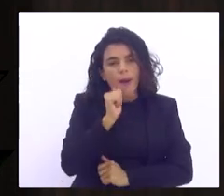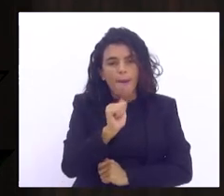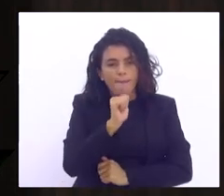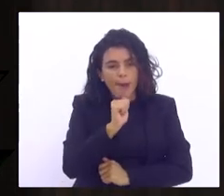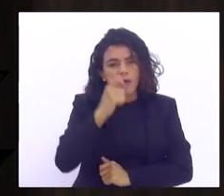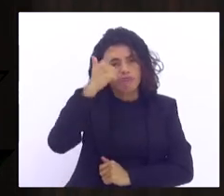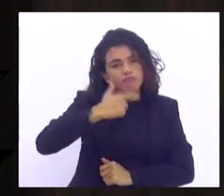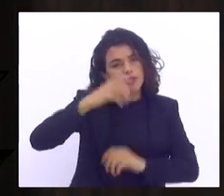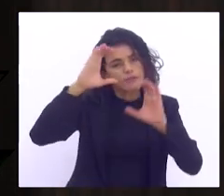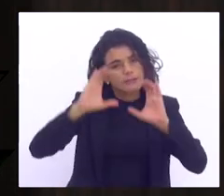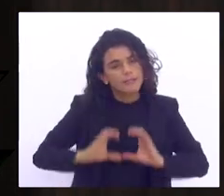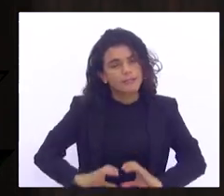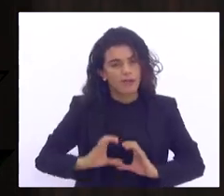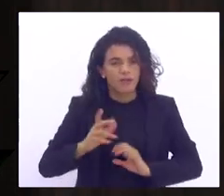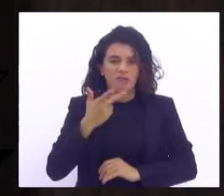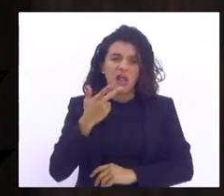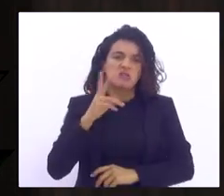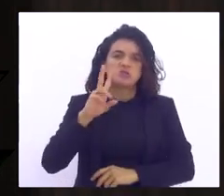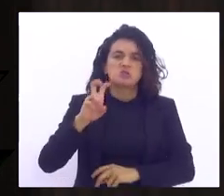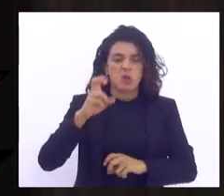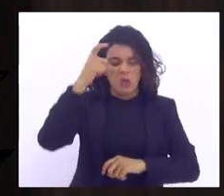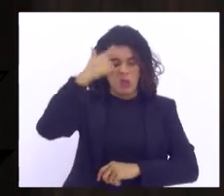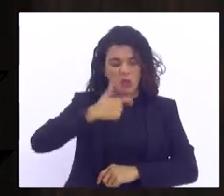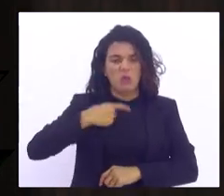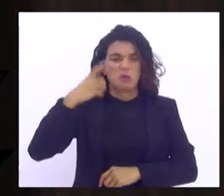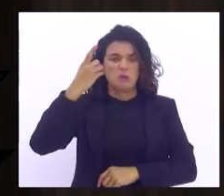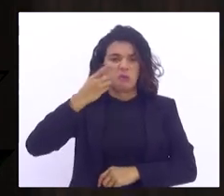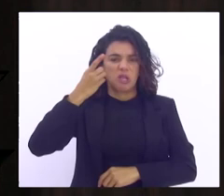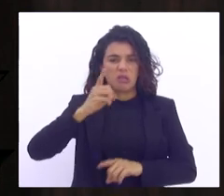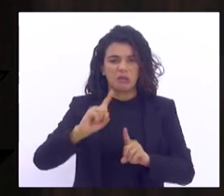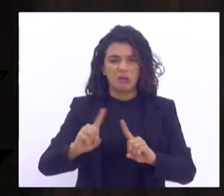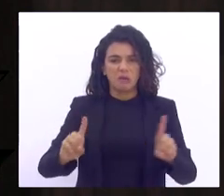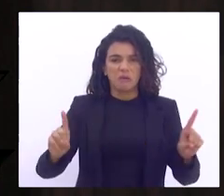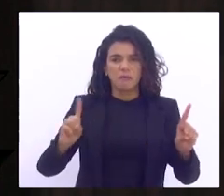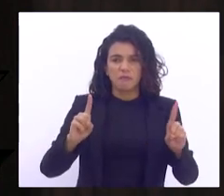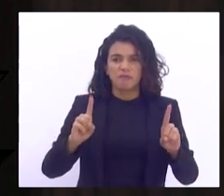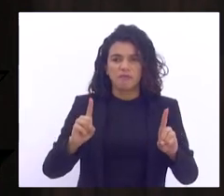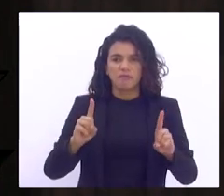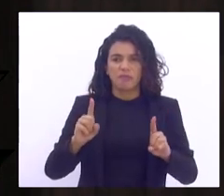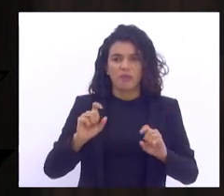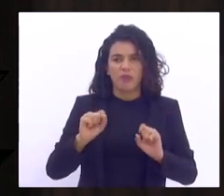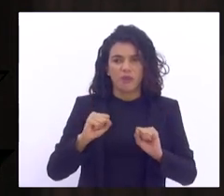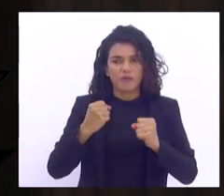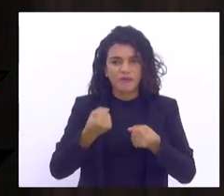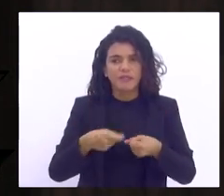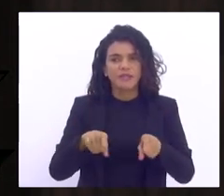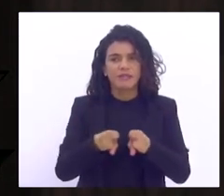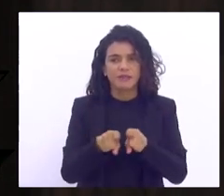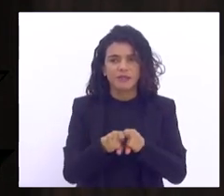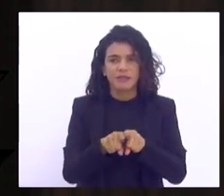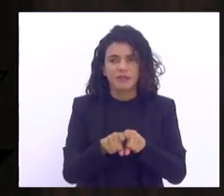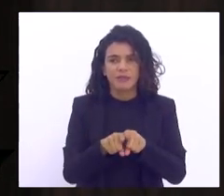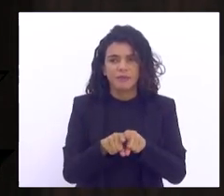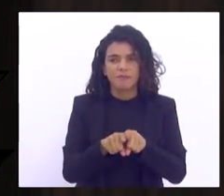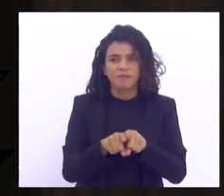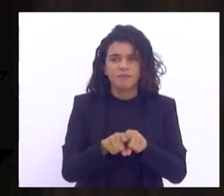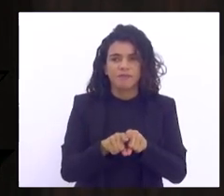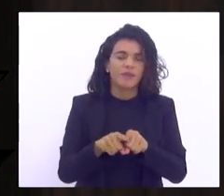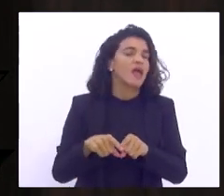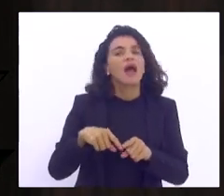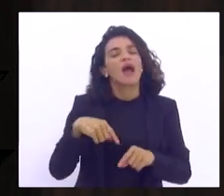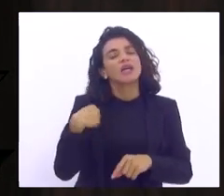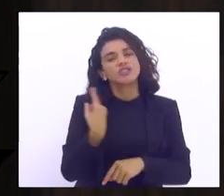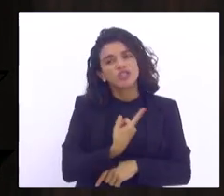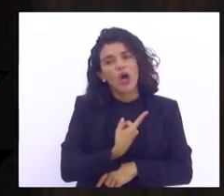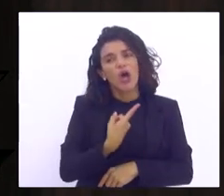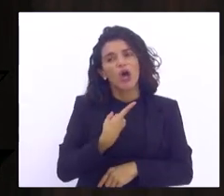de uma cidadã. Não falo apenas como parlamentar, não. Como parlamentar, preciso defender as minhas prerrogativas. A do Márcio também. As nossas, enquanto